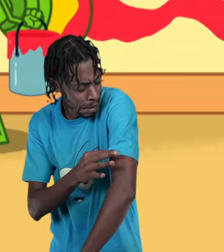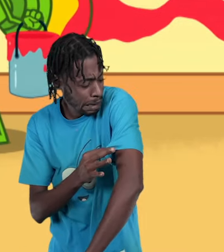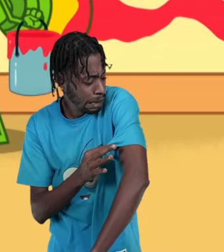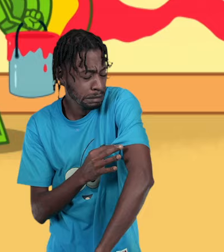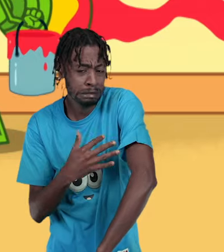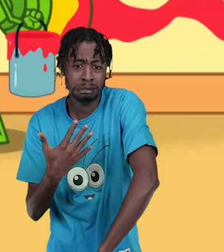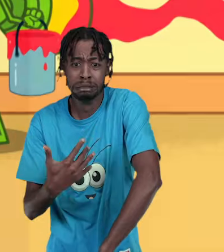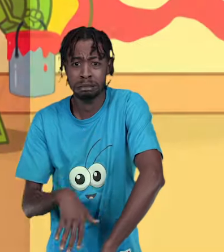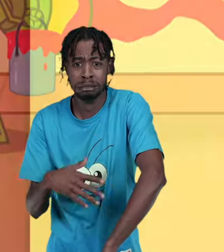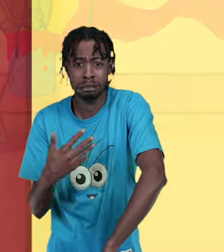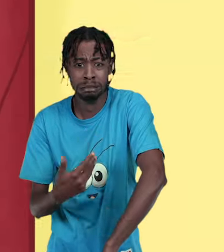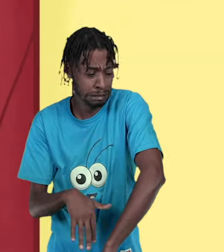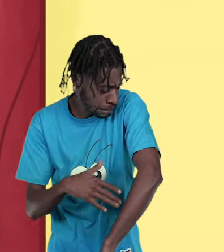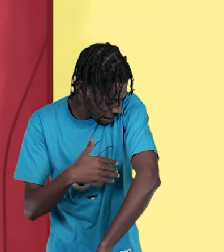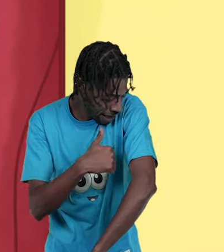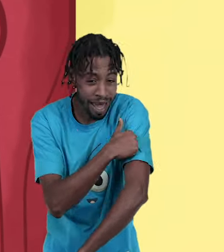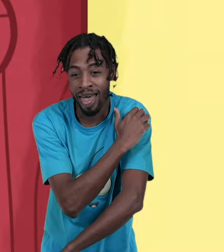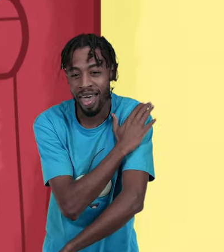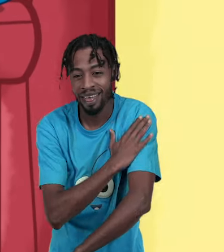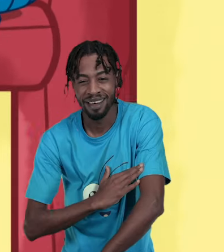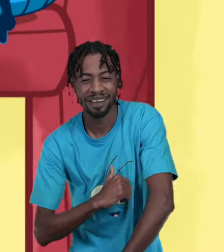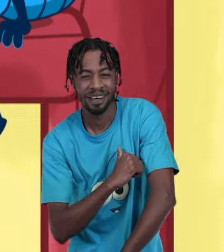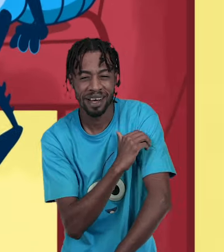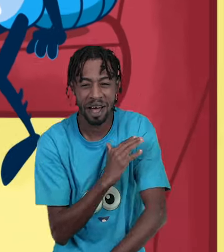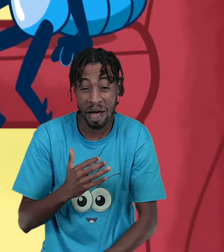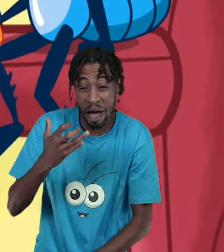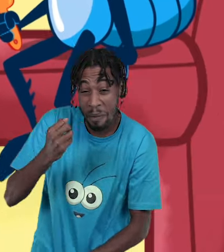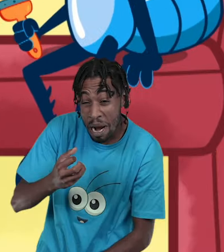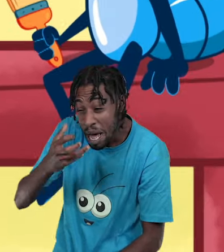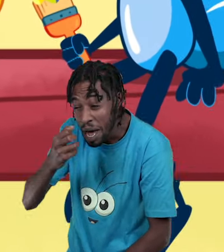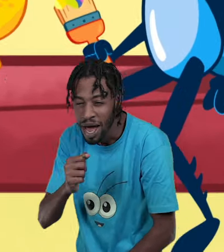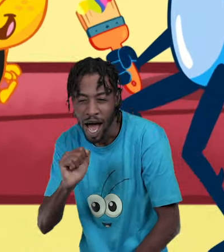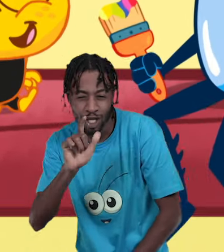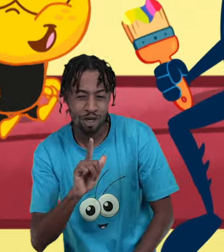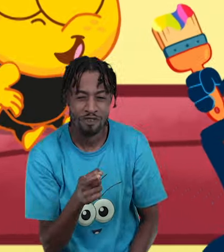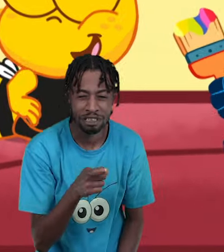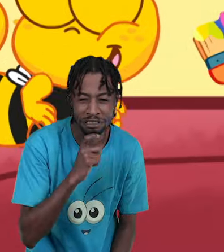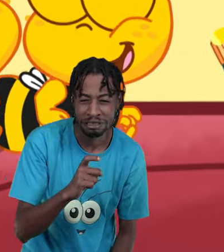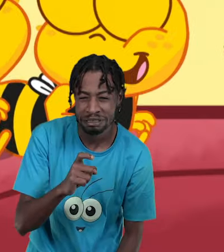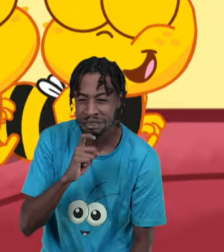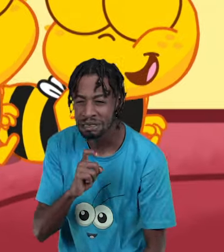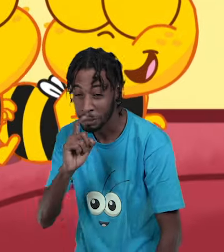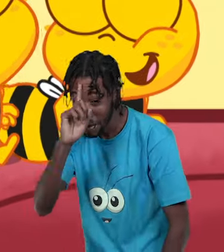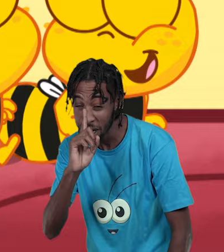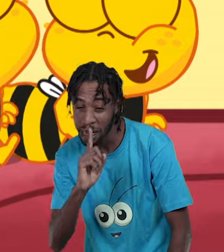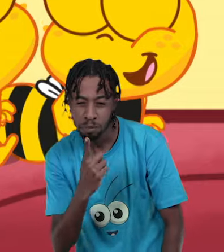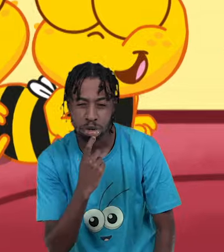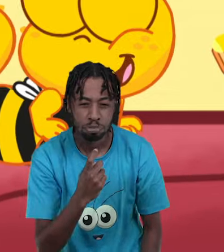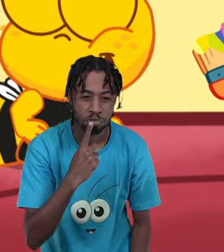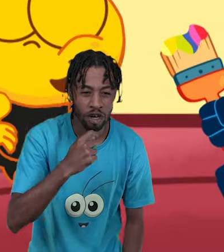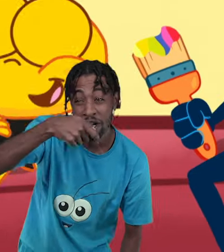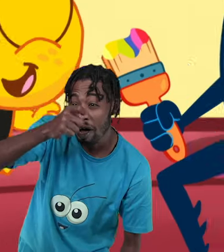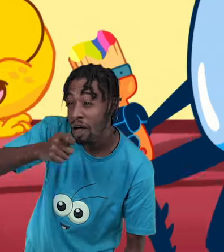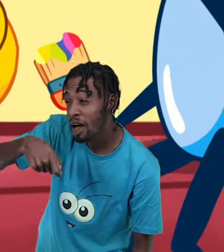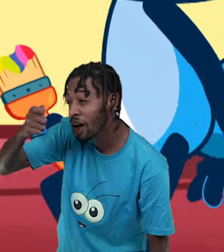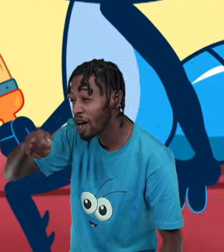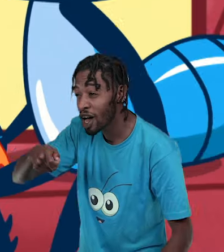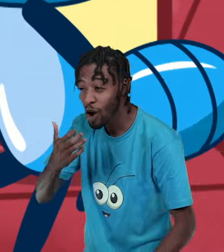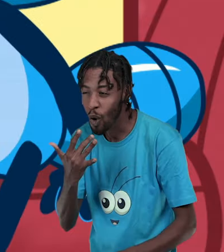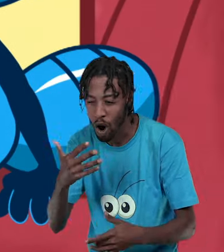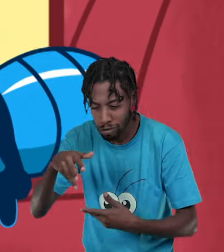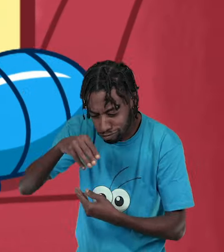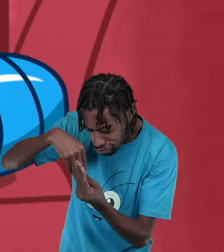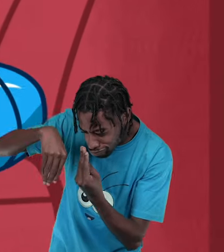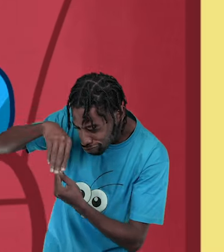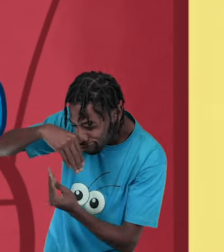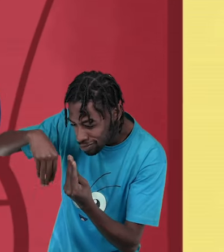ficar Pinte de branco, azul, verdinho De amarelo, vermelhinho Junte as cores